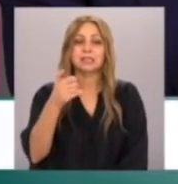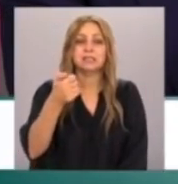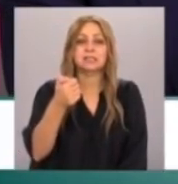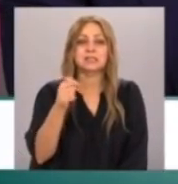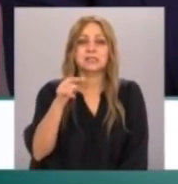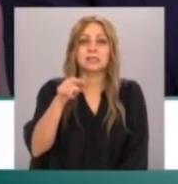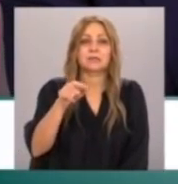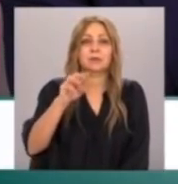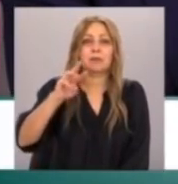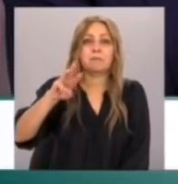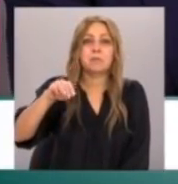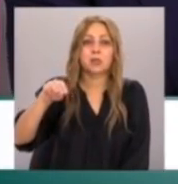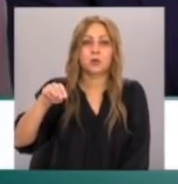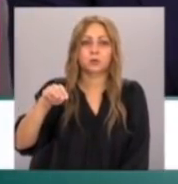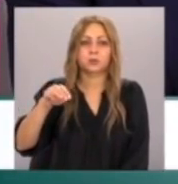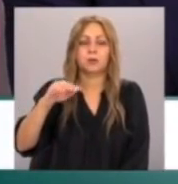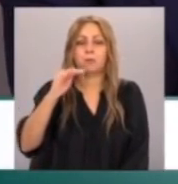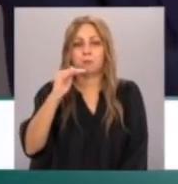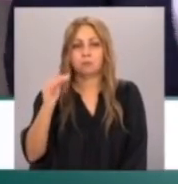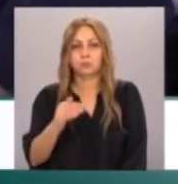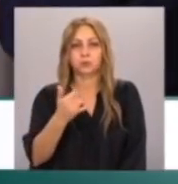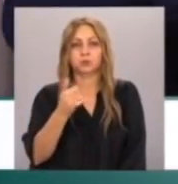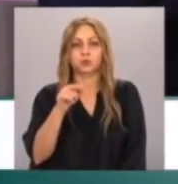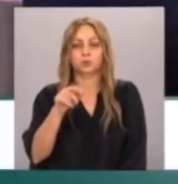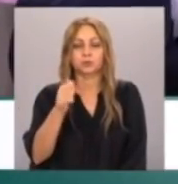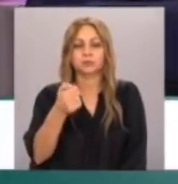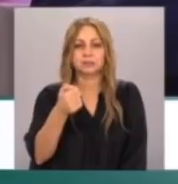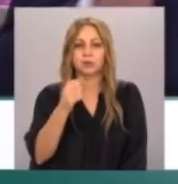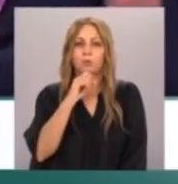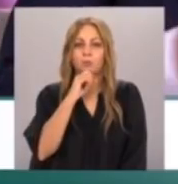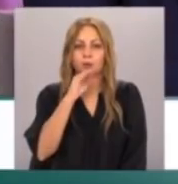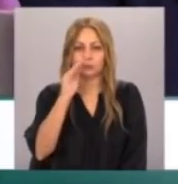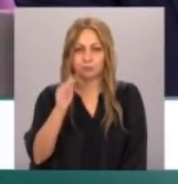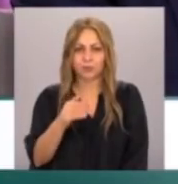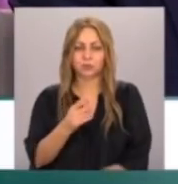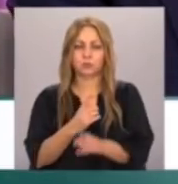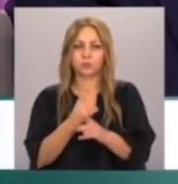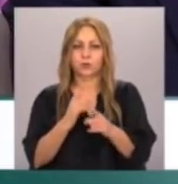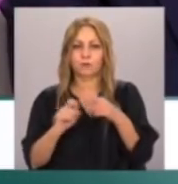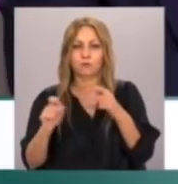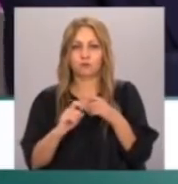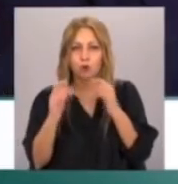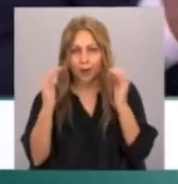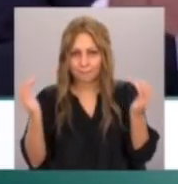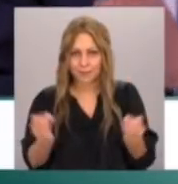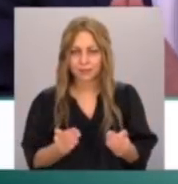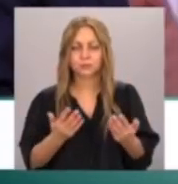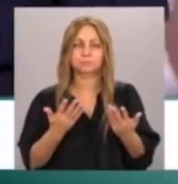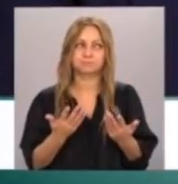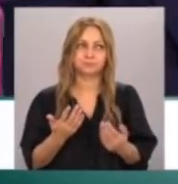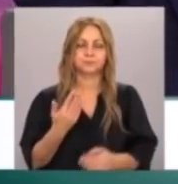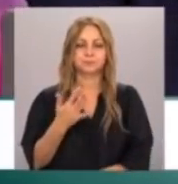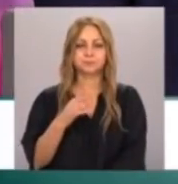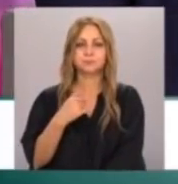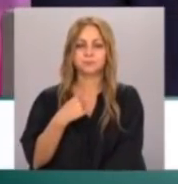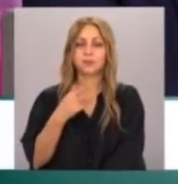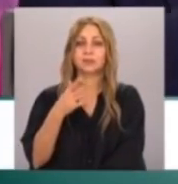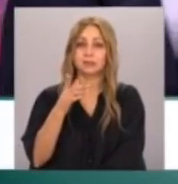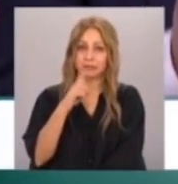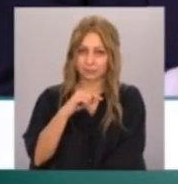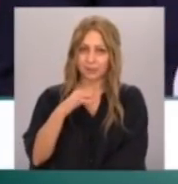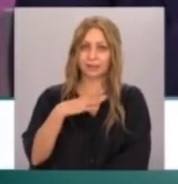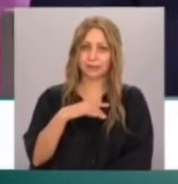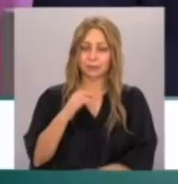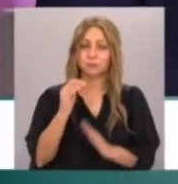daria numa conta linear 2 e meio admite seja menos porque também a mente fuga admite perfeitamente que seja menos e por isso nós também queremos baixar